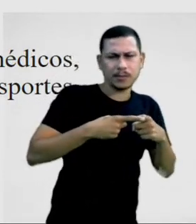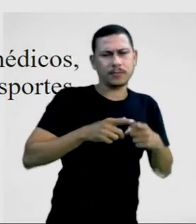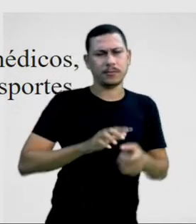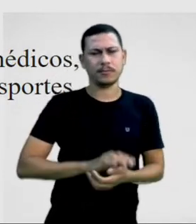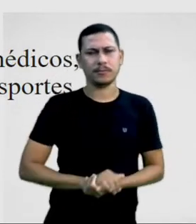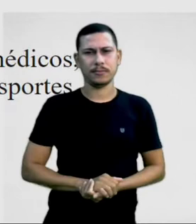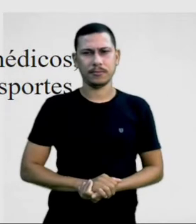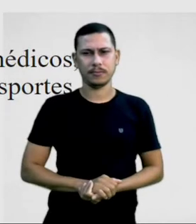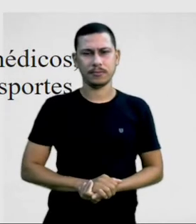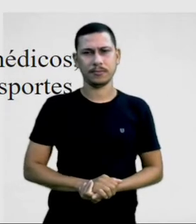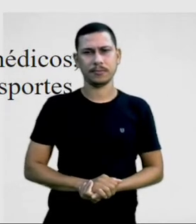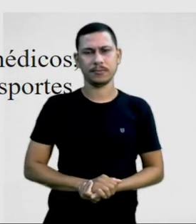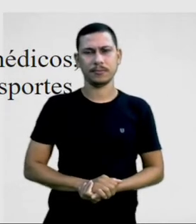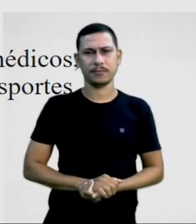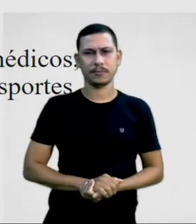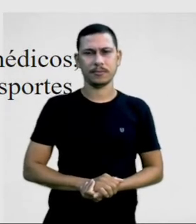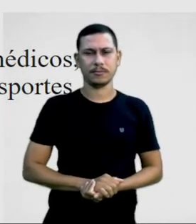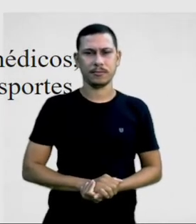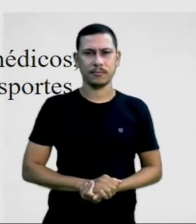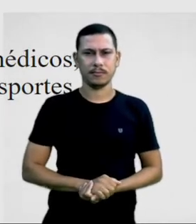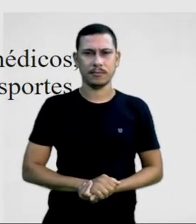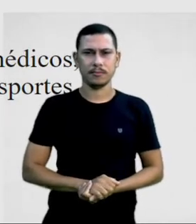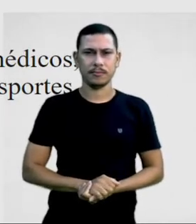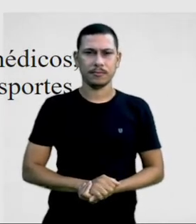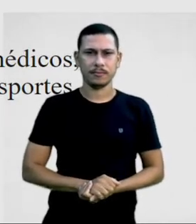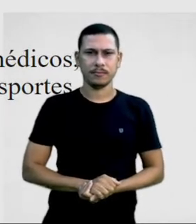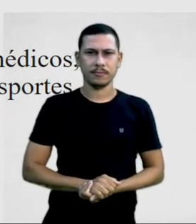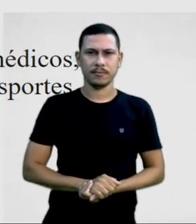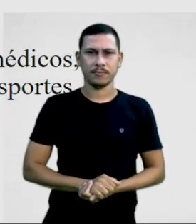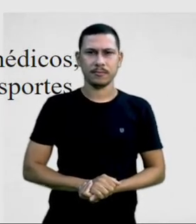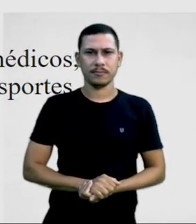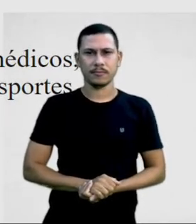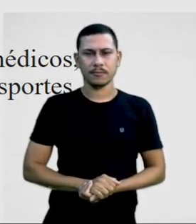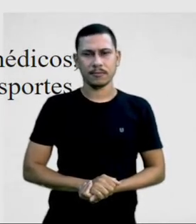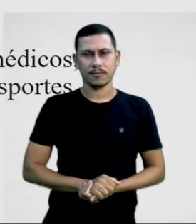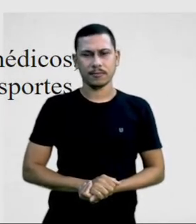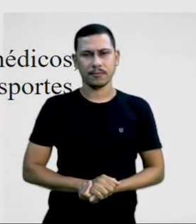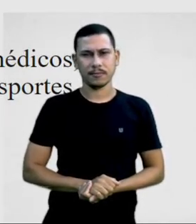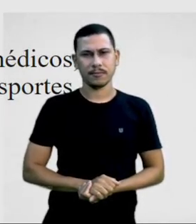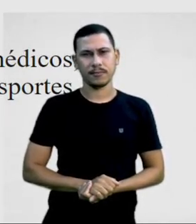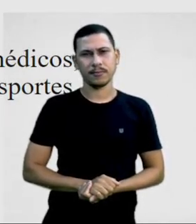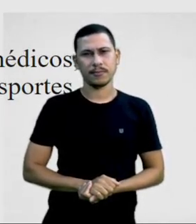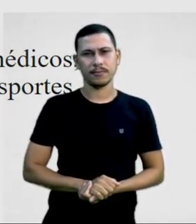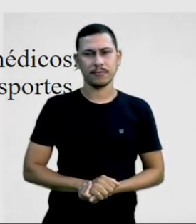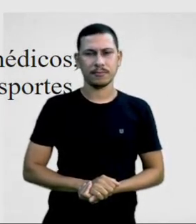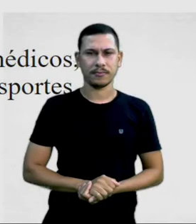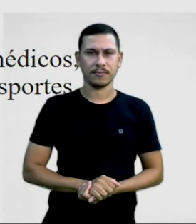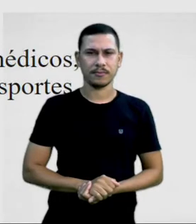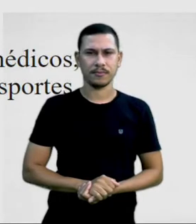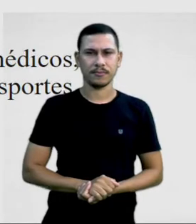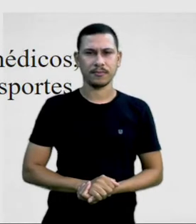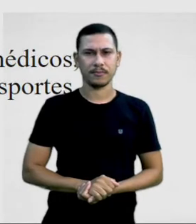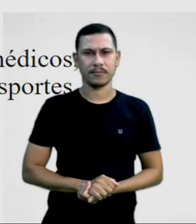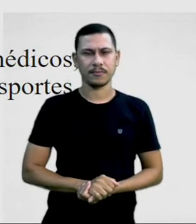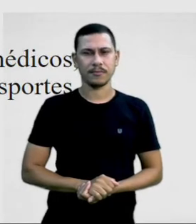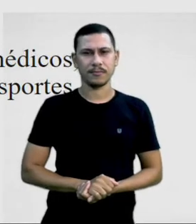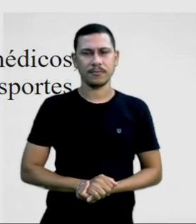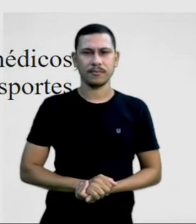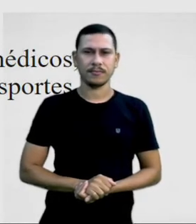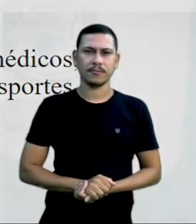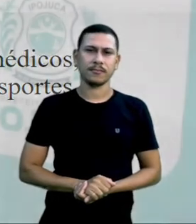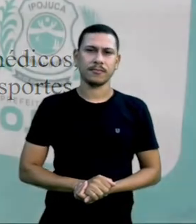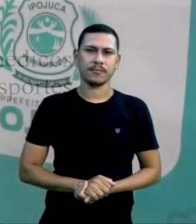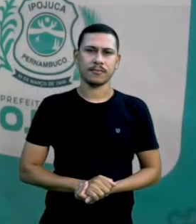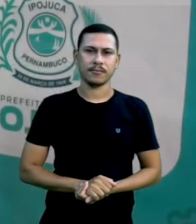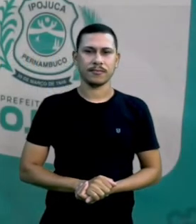né? E trazer ali uma série de fatores que podem estar nos